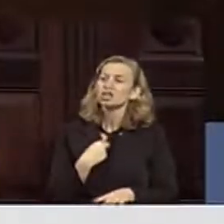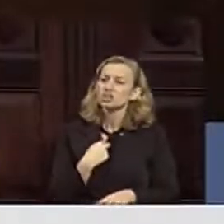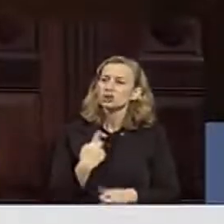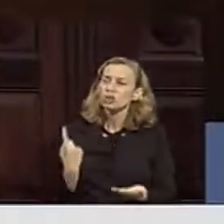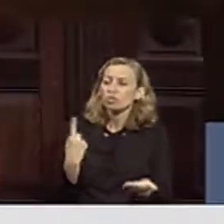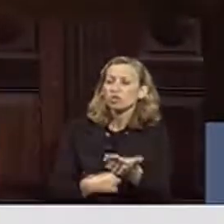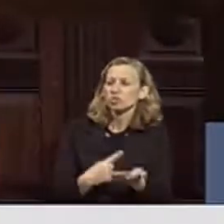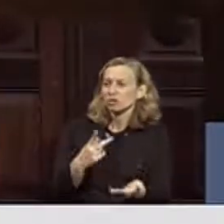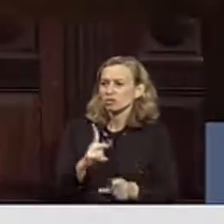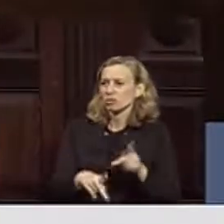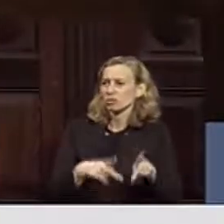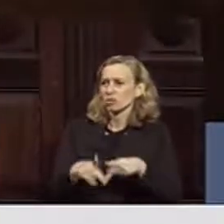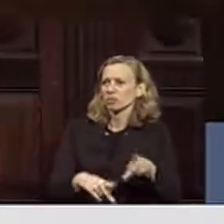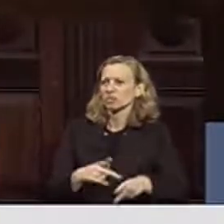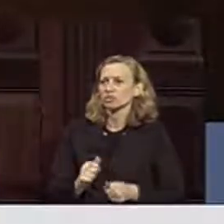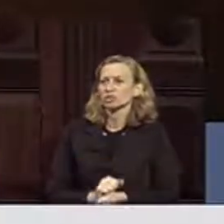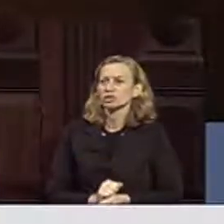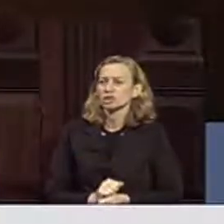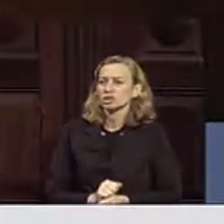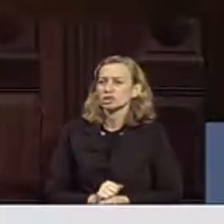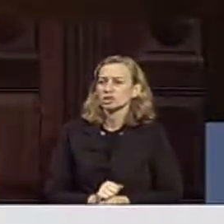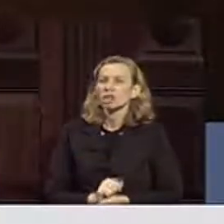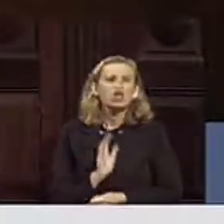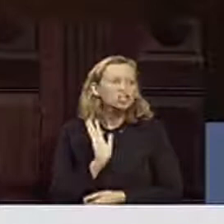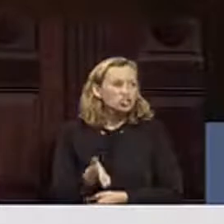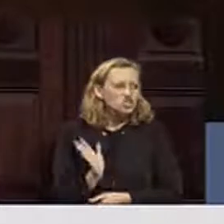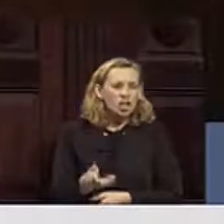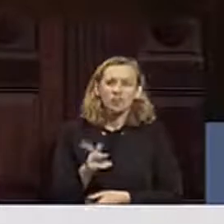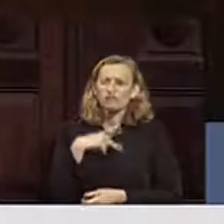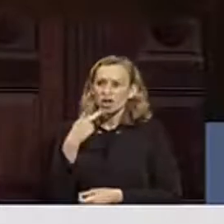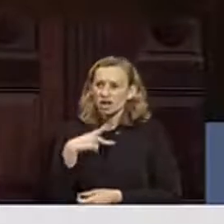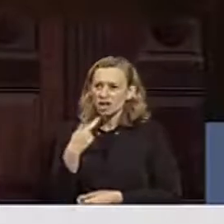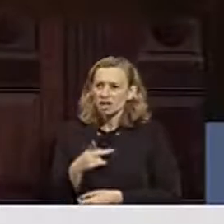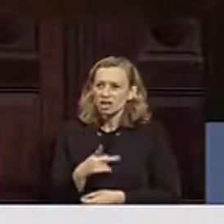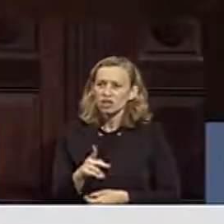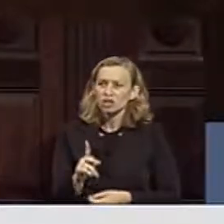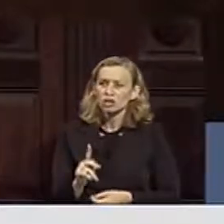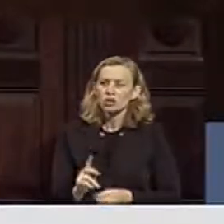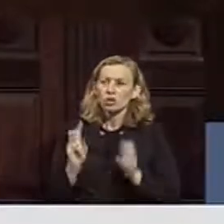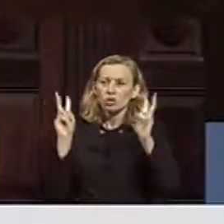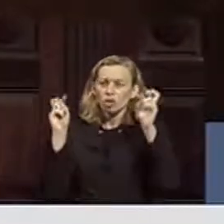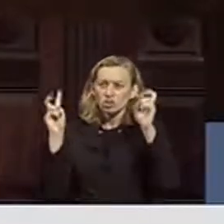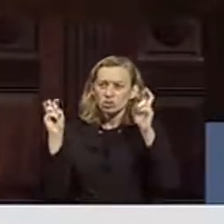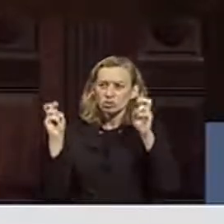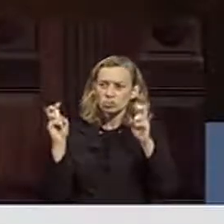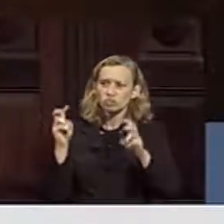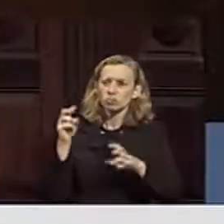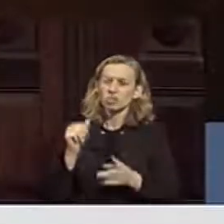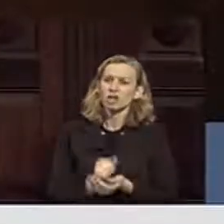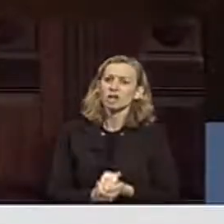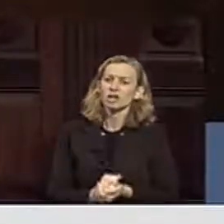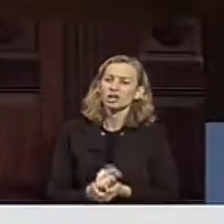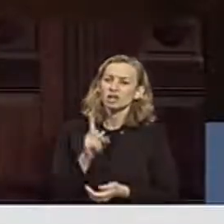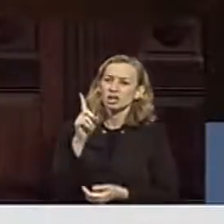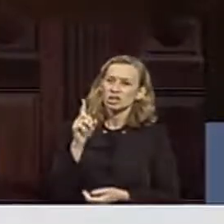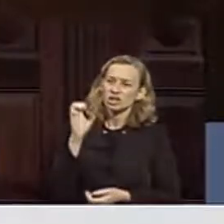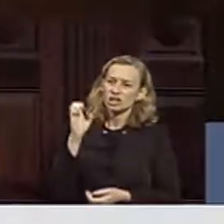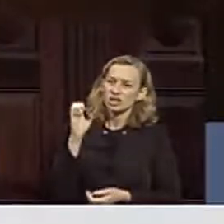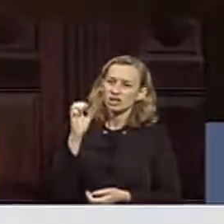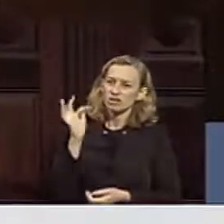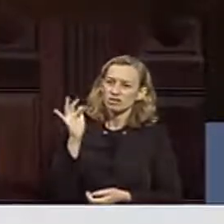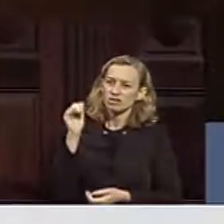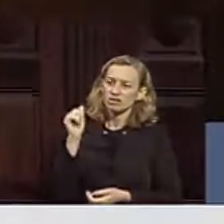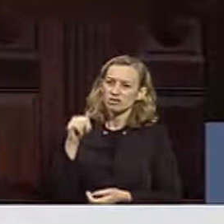pessoas, e ressalto que já encaminhei esse caso para a Defensoria Pública, estamos acompanhando o movimento